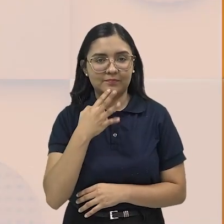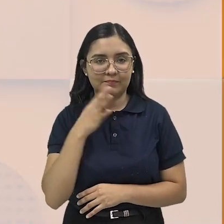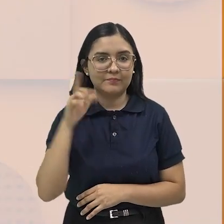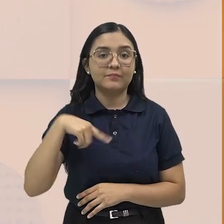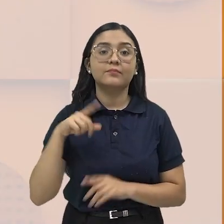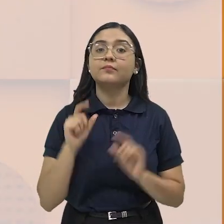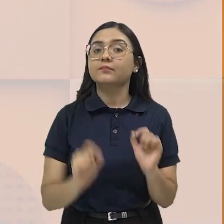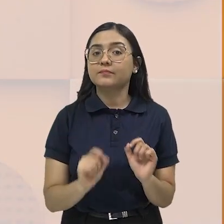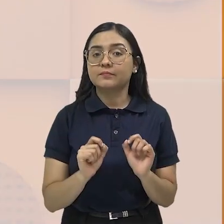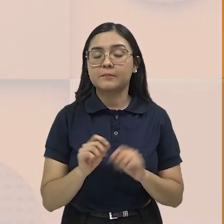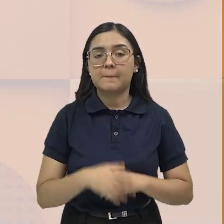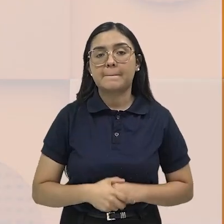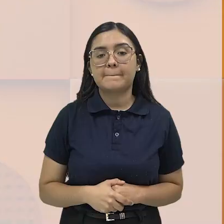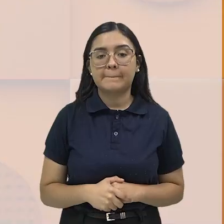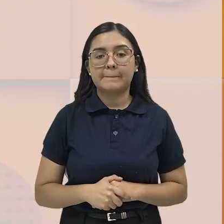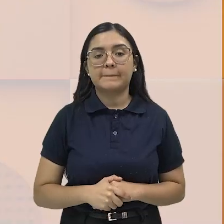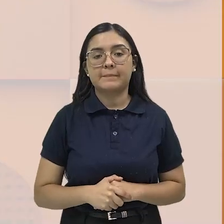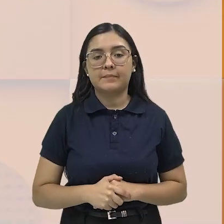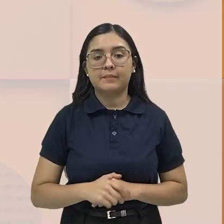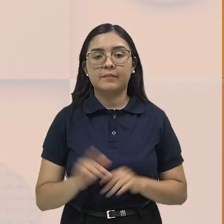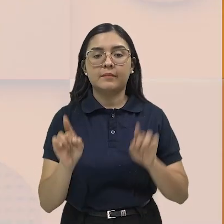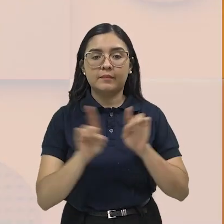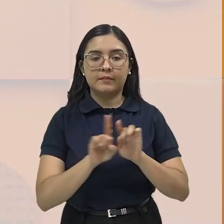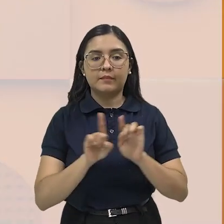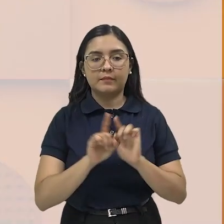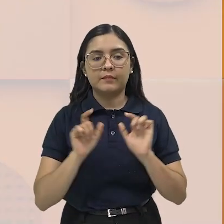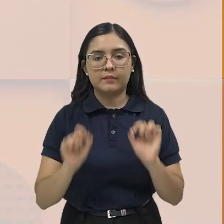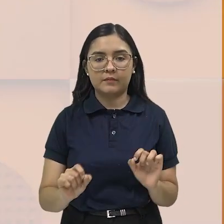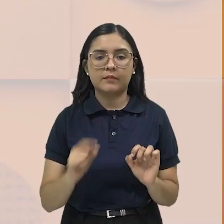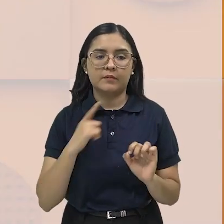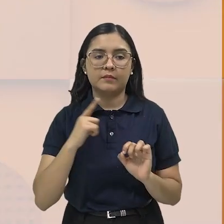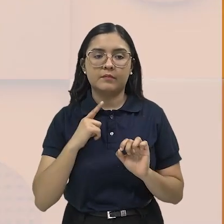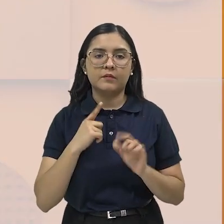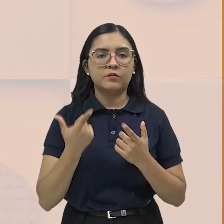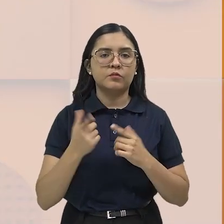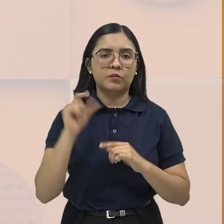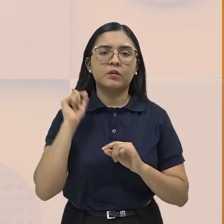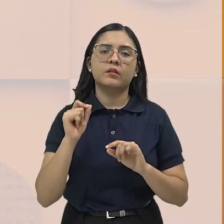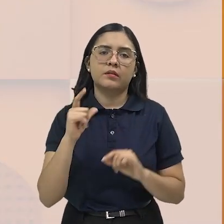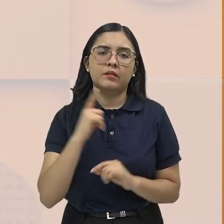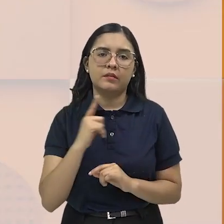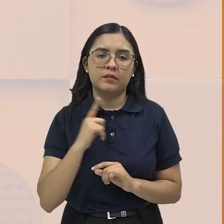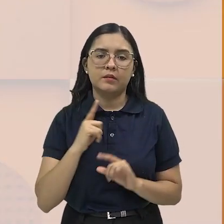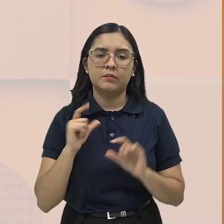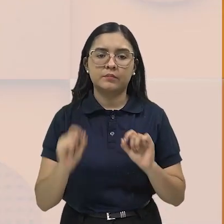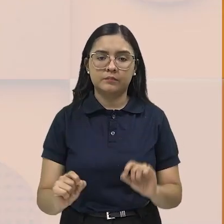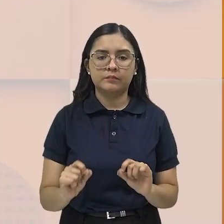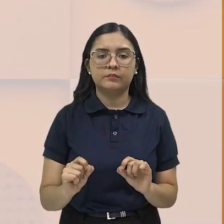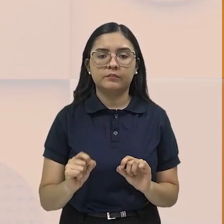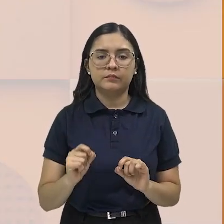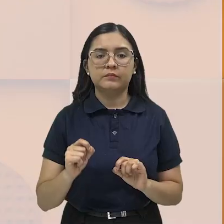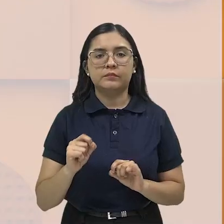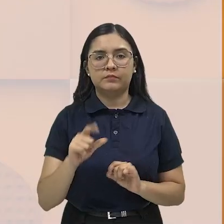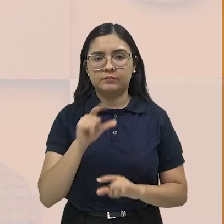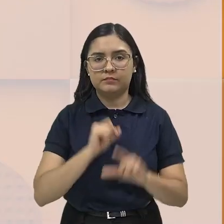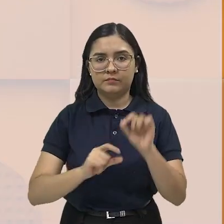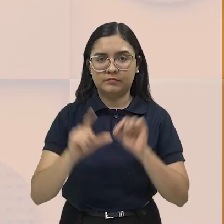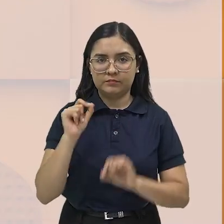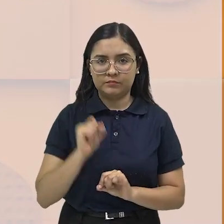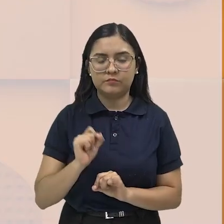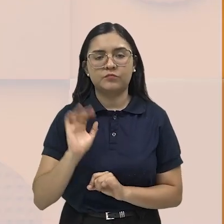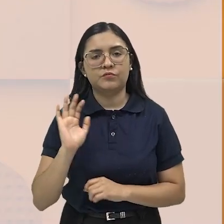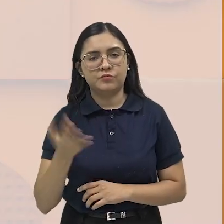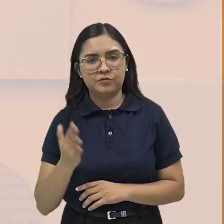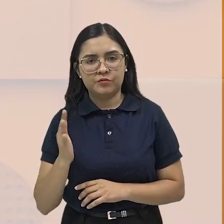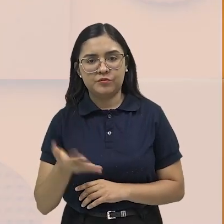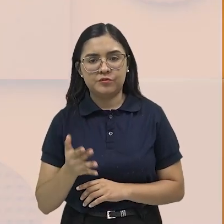é algo datada da chamada predestinação. Ou seja, existe ali uma seleção de eleitos